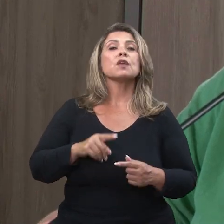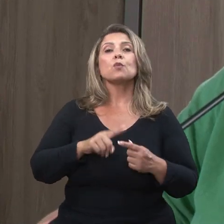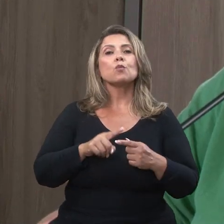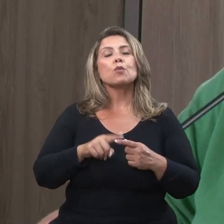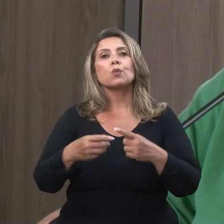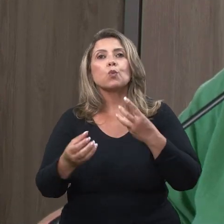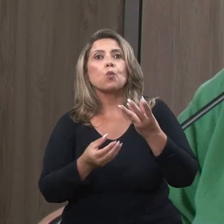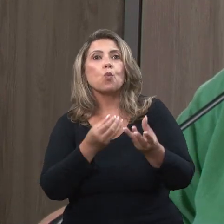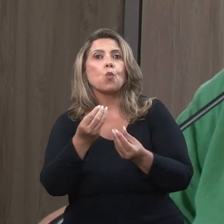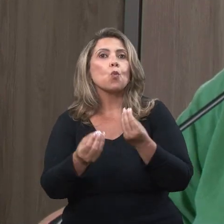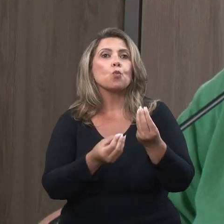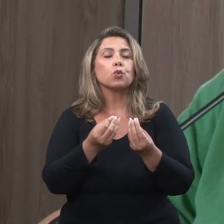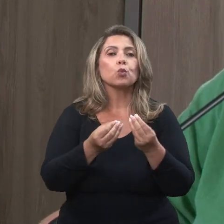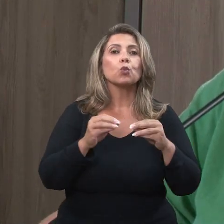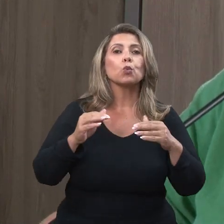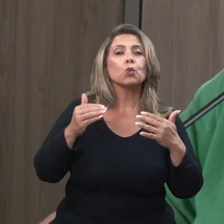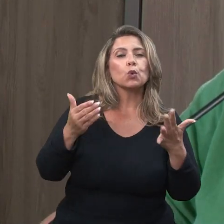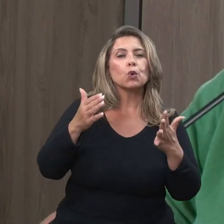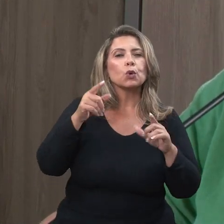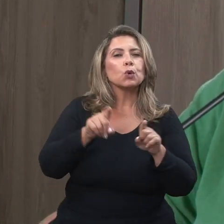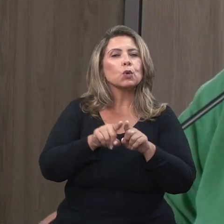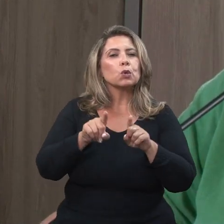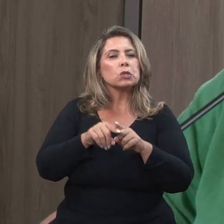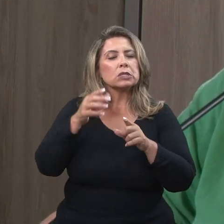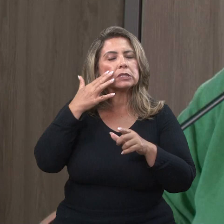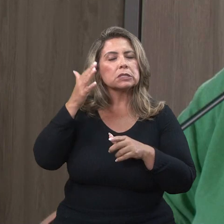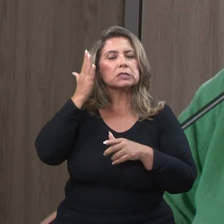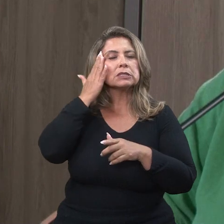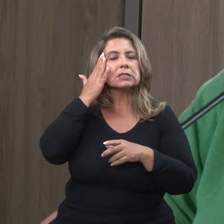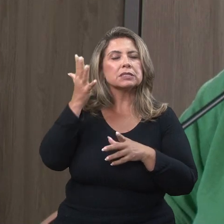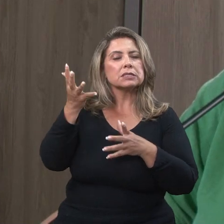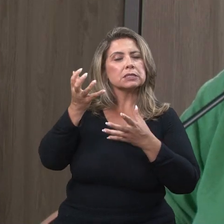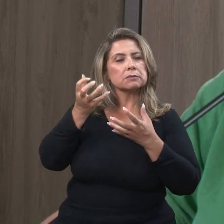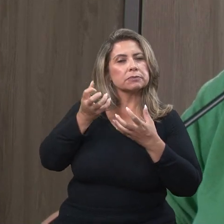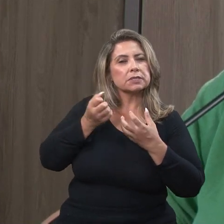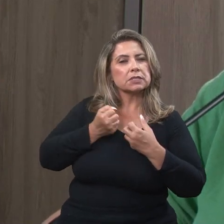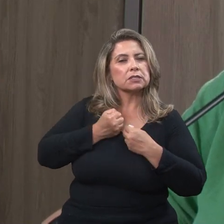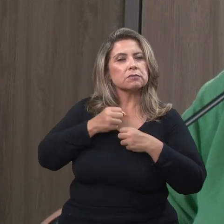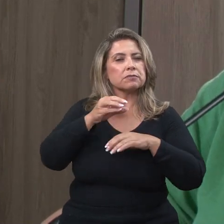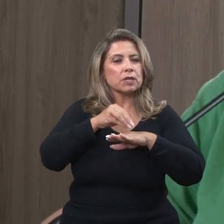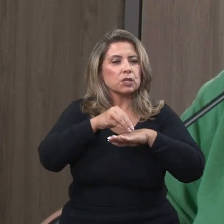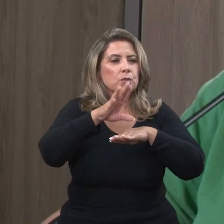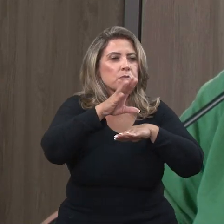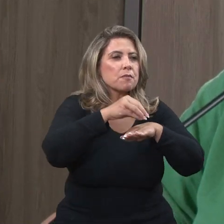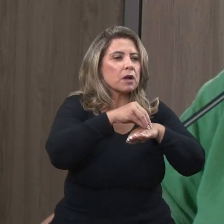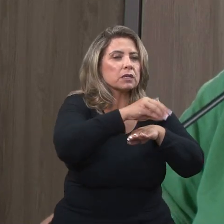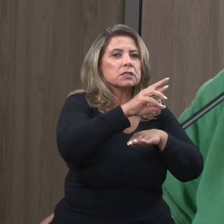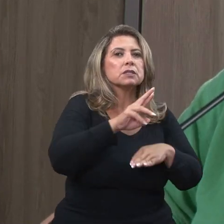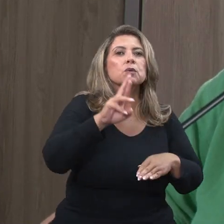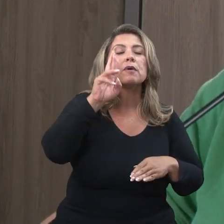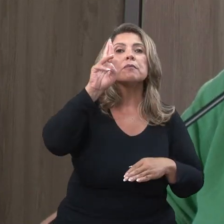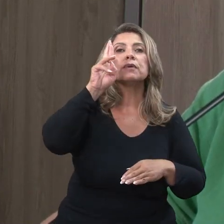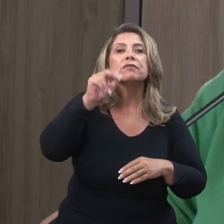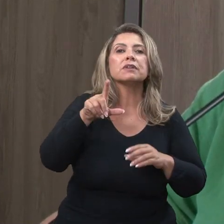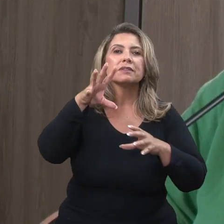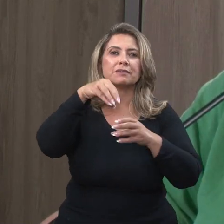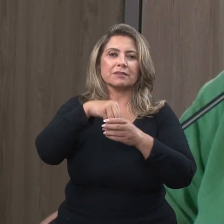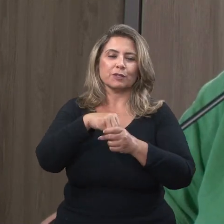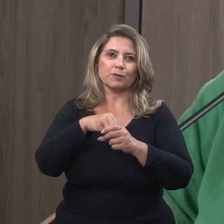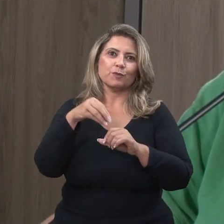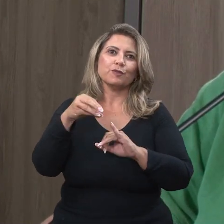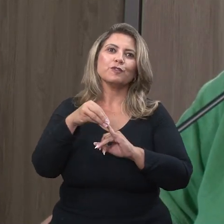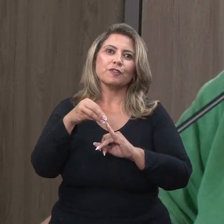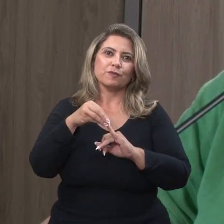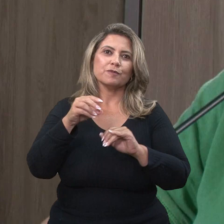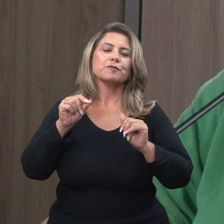desse canal, quando a nossa ouvidoria receber, ela vai dar o direcionamento para os órgãos competentes aqui dentro do IFB, para